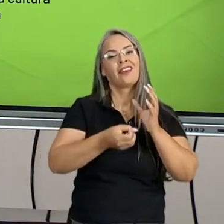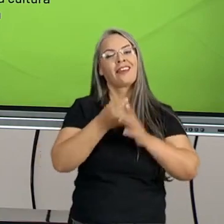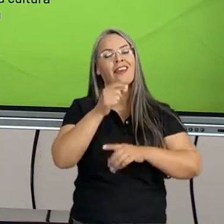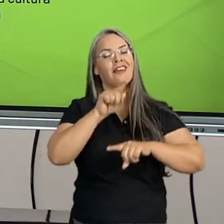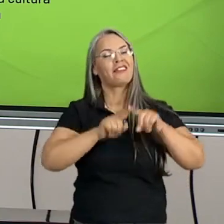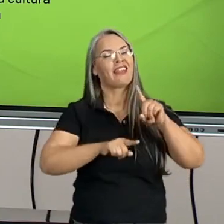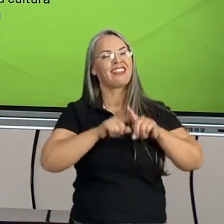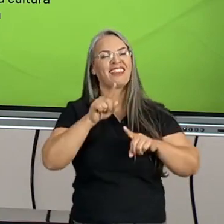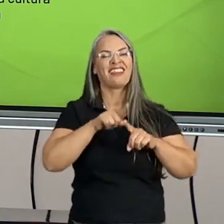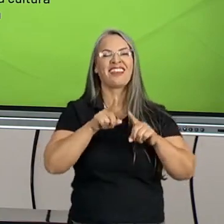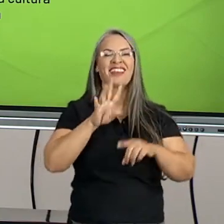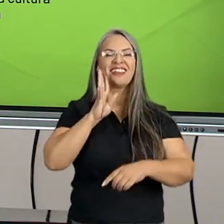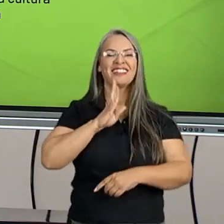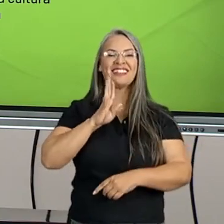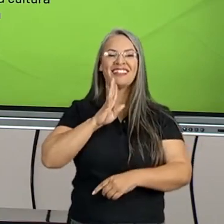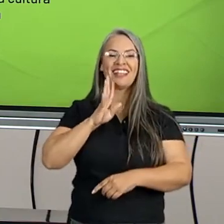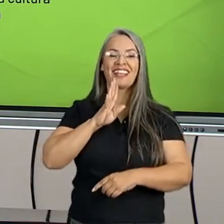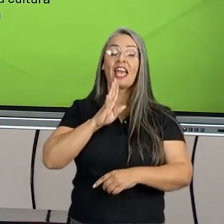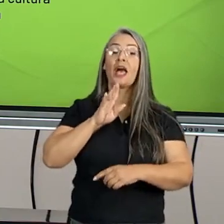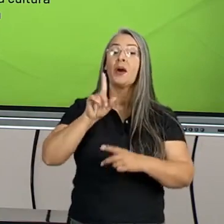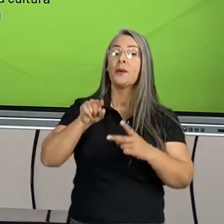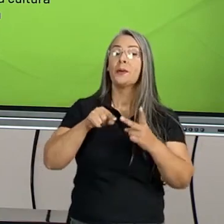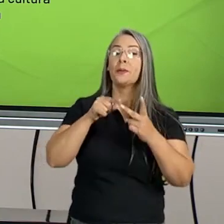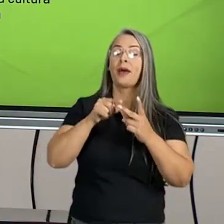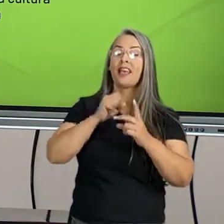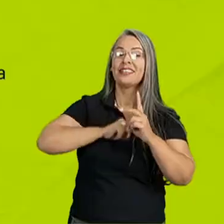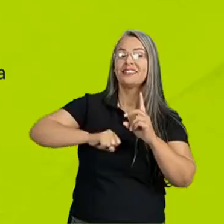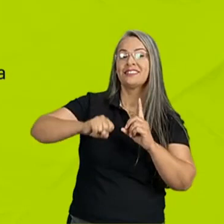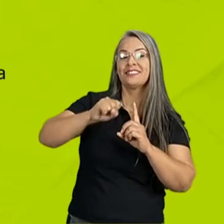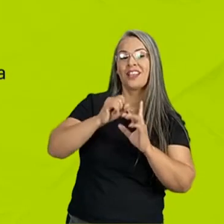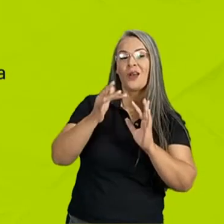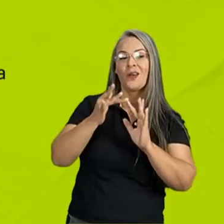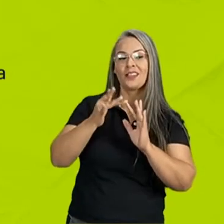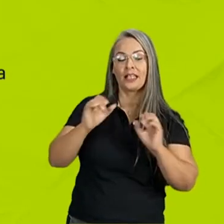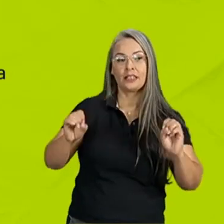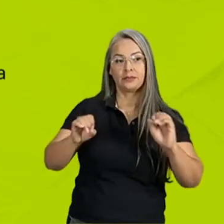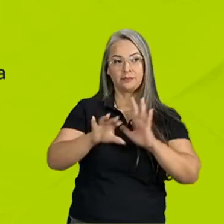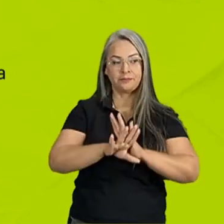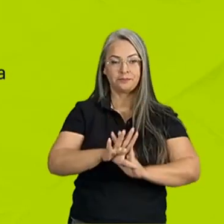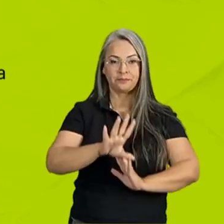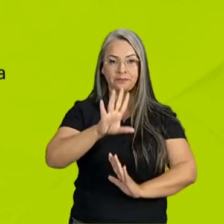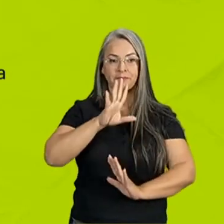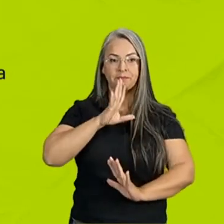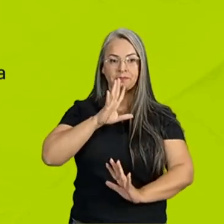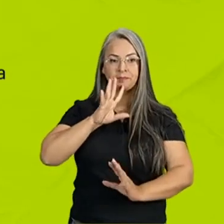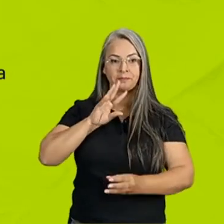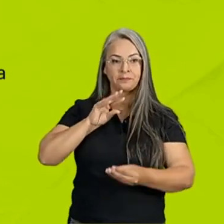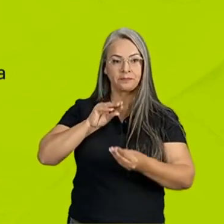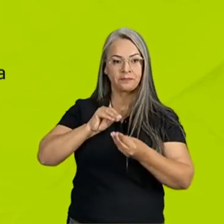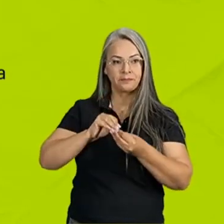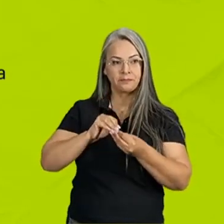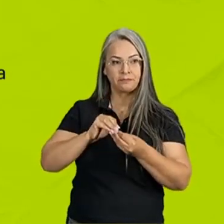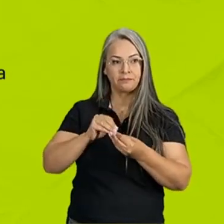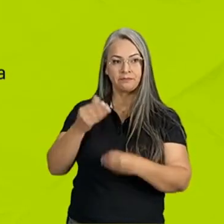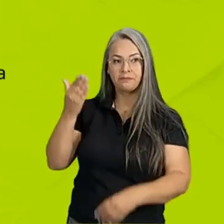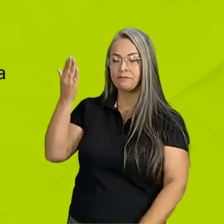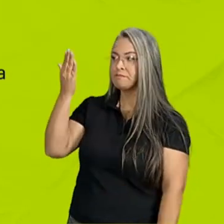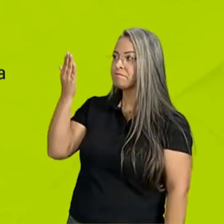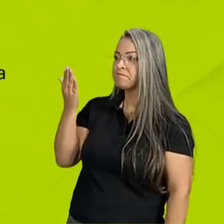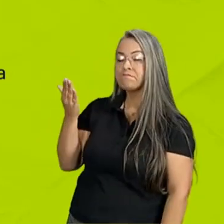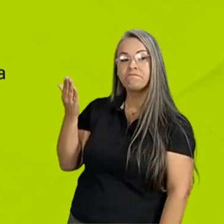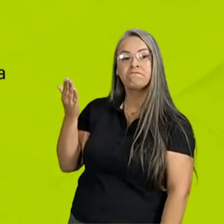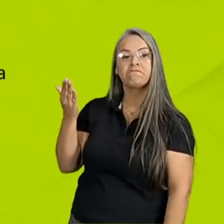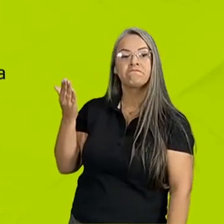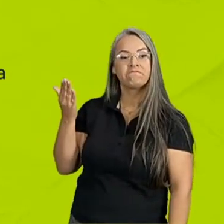contar na socialização né então nós vimos na aula de hoje um pouco mais sobre essa cultura Maker Vimos um pouco mais sobre esse